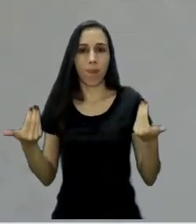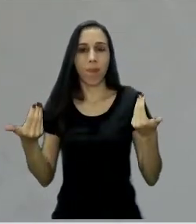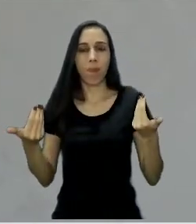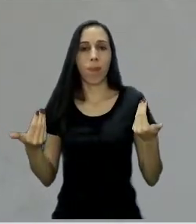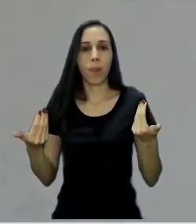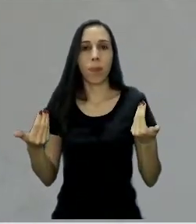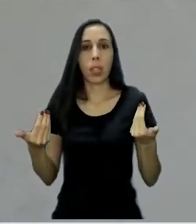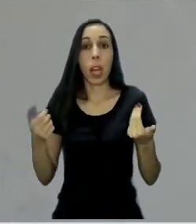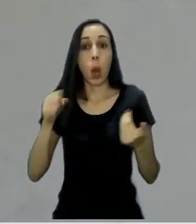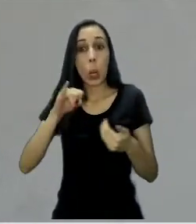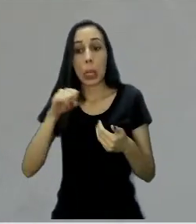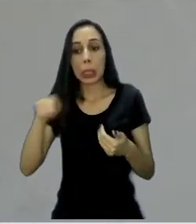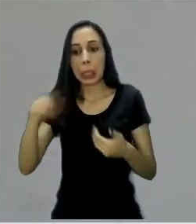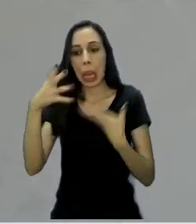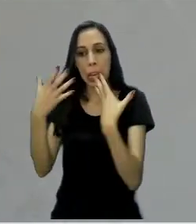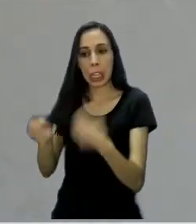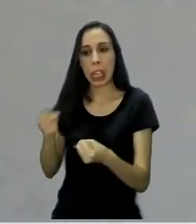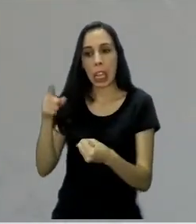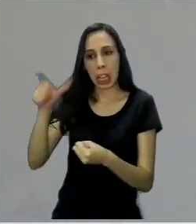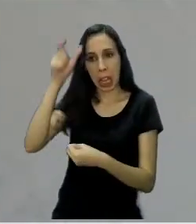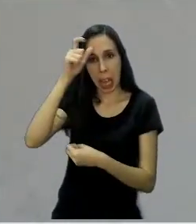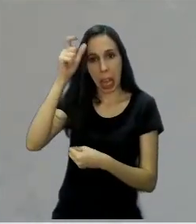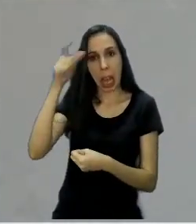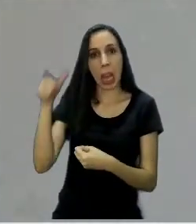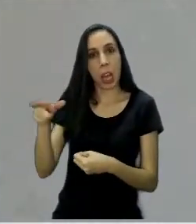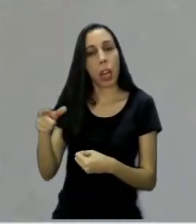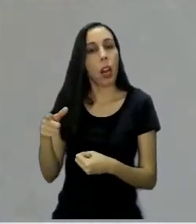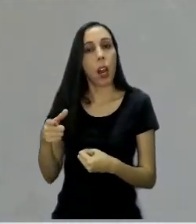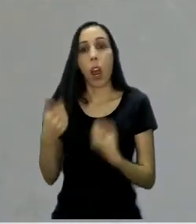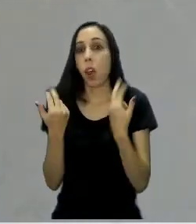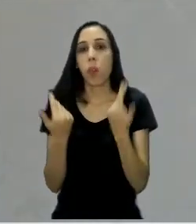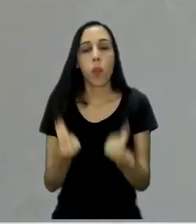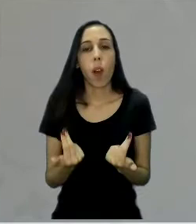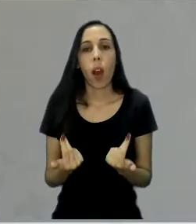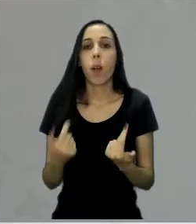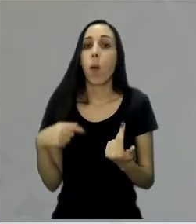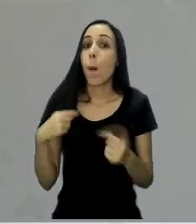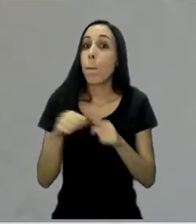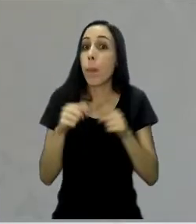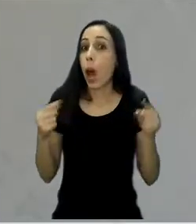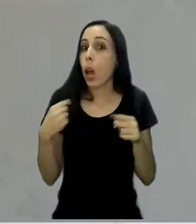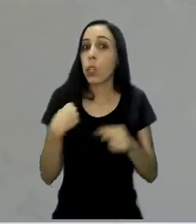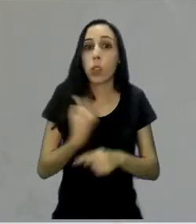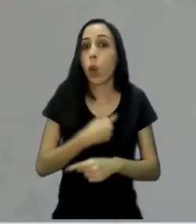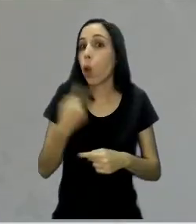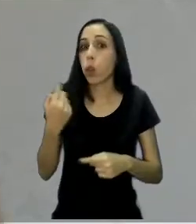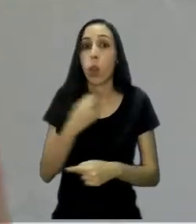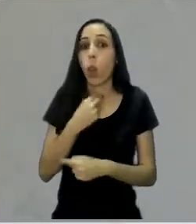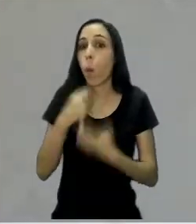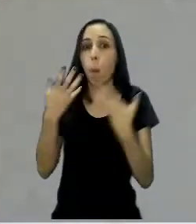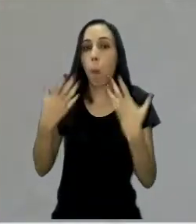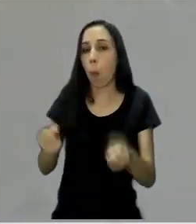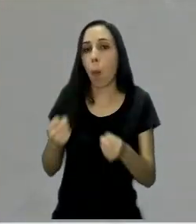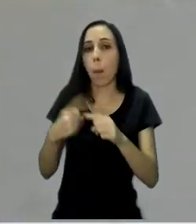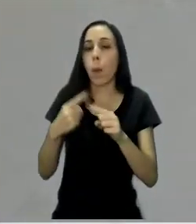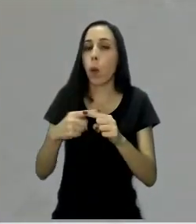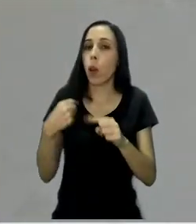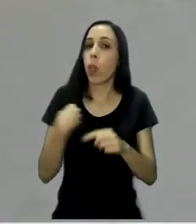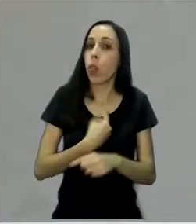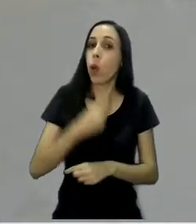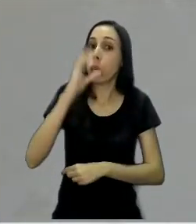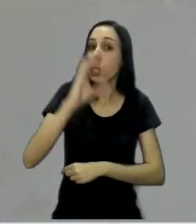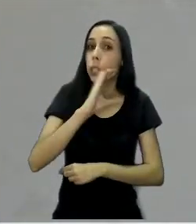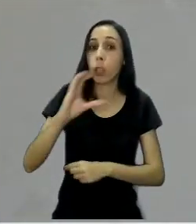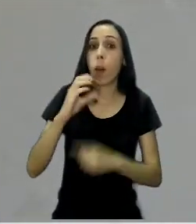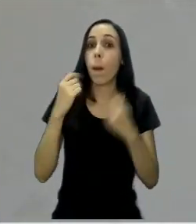o jogo dele. Mas se nós somos cristãos, pessoas cheias do Espírito